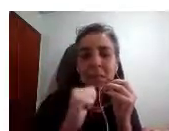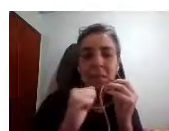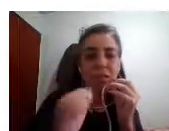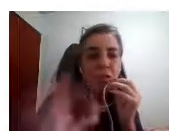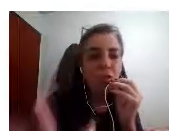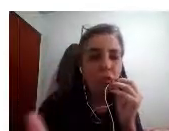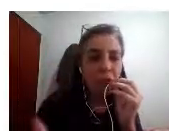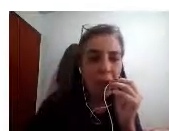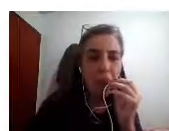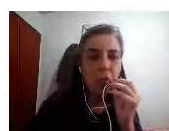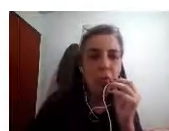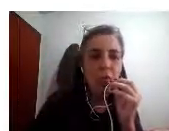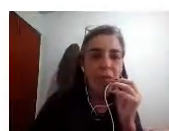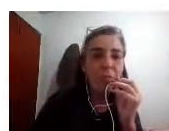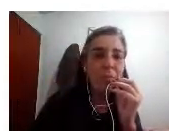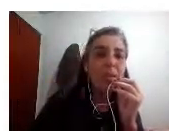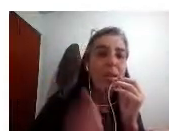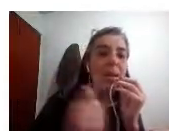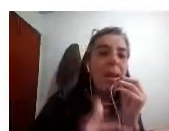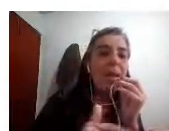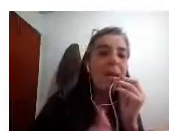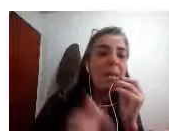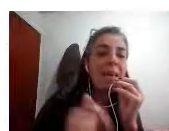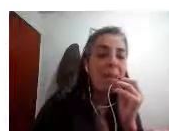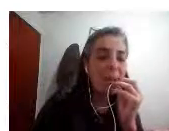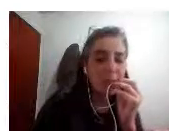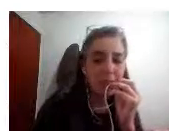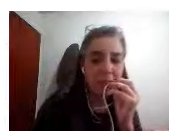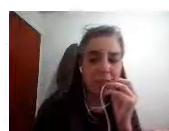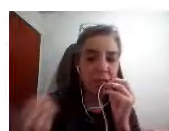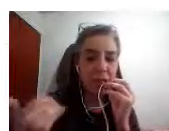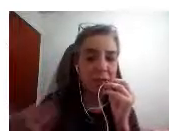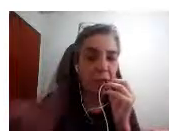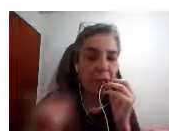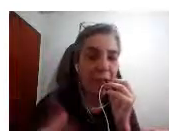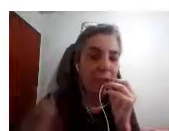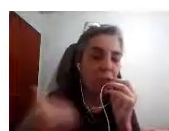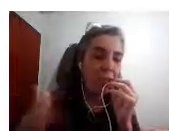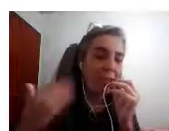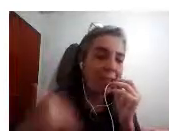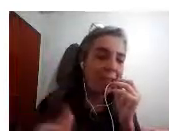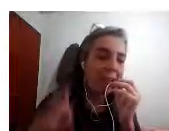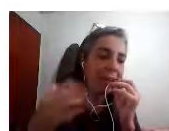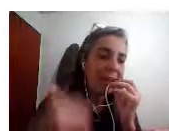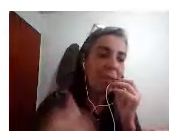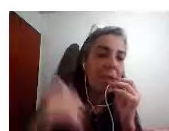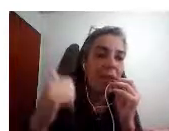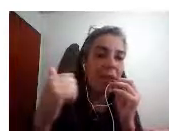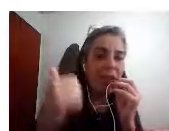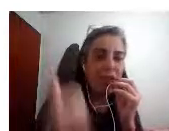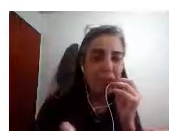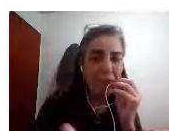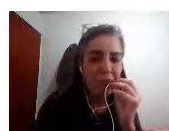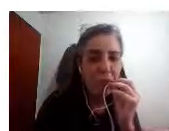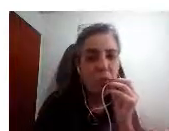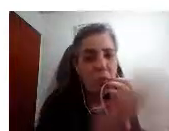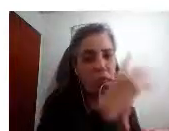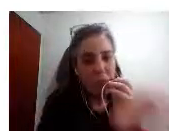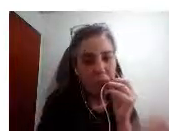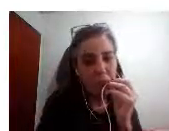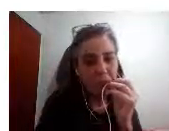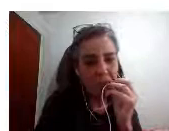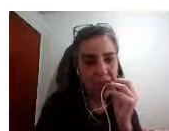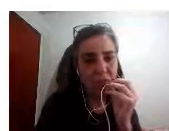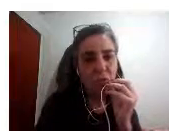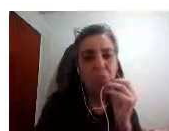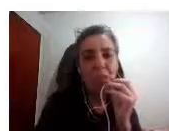bacaninha, sem te custar muito, né? Leia e releia o texto. Você vai voltar aí na sua matéria, né? A gente já viu no